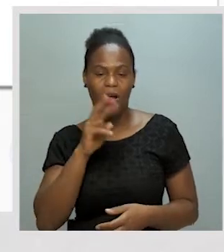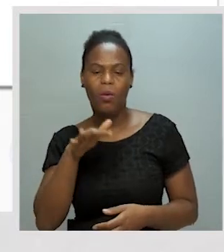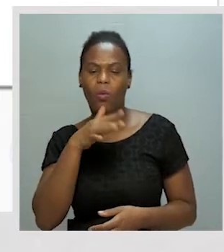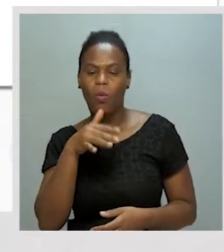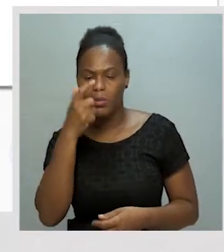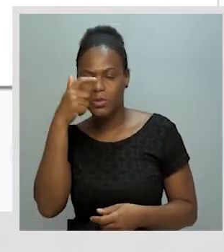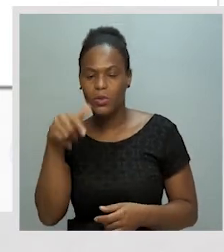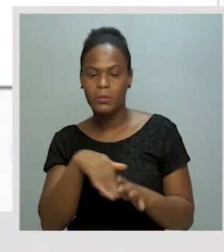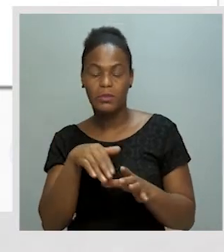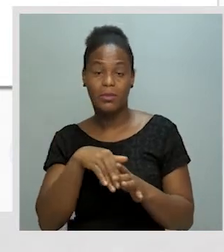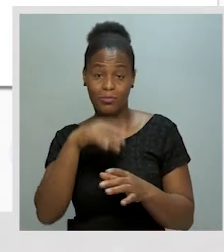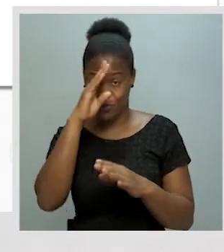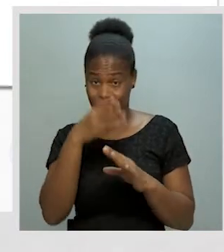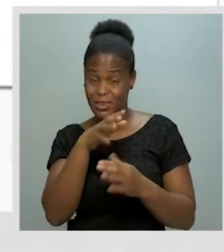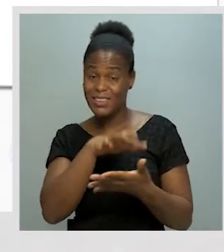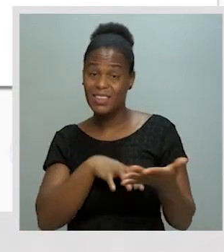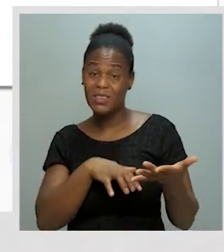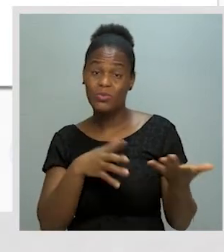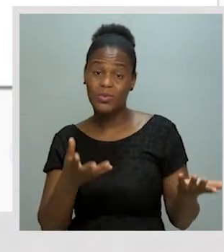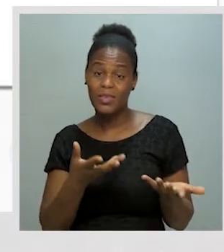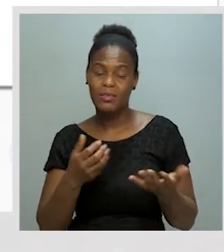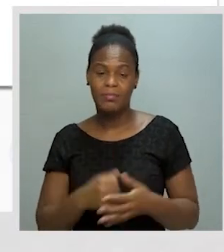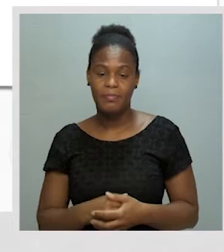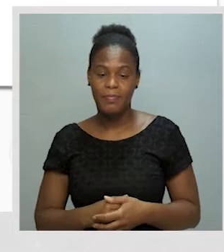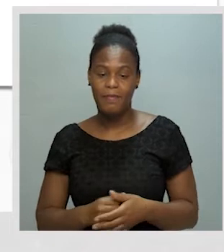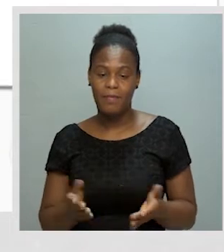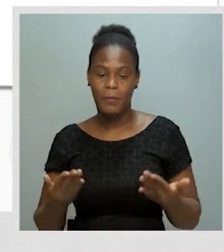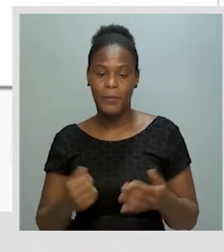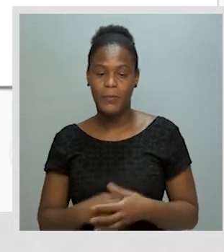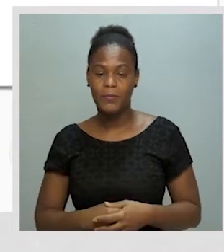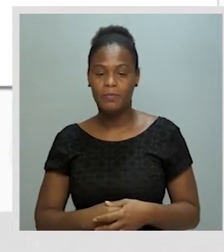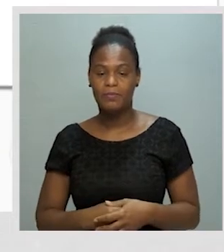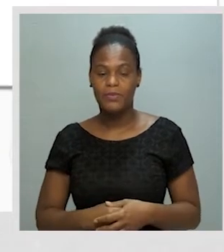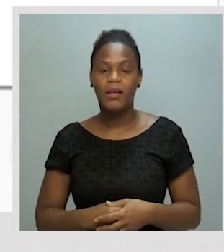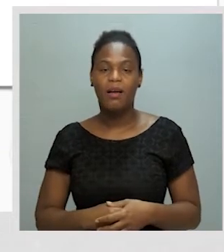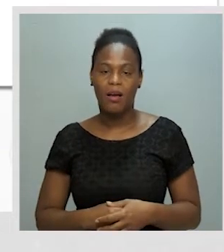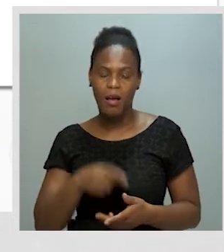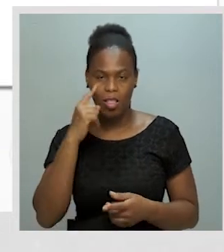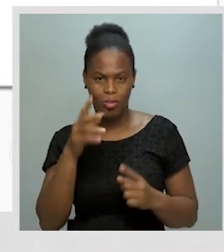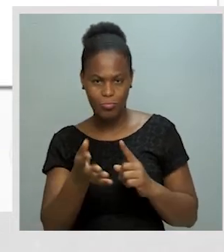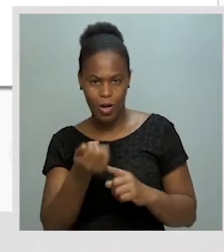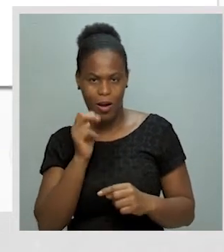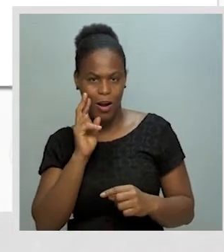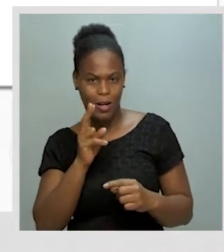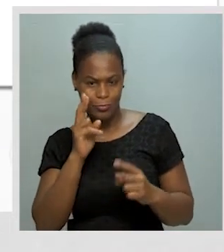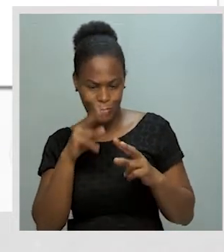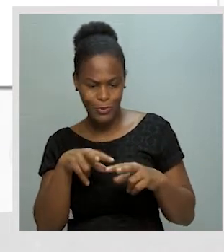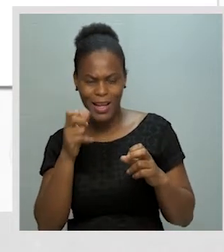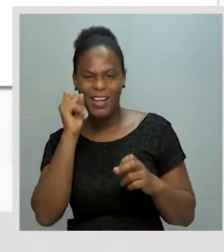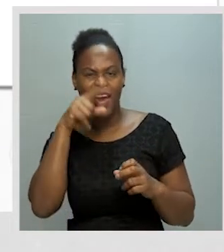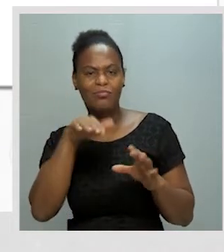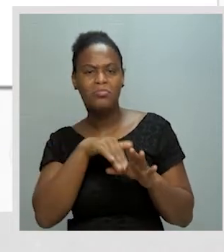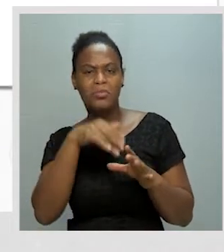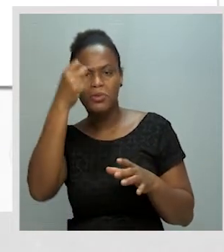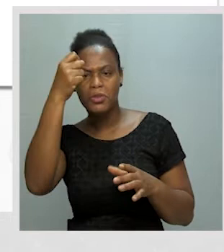Identifica os intervenientes nos acontecimentos do texto. Vamos lá? Conseguiram encontrar os